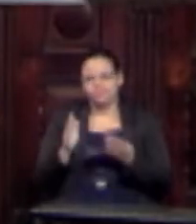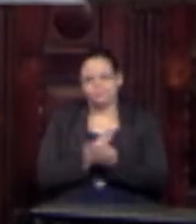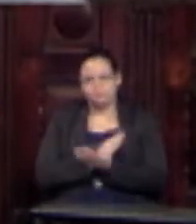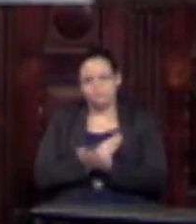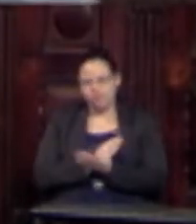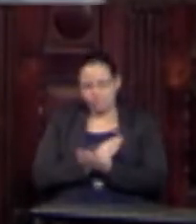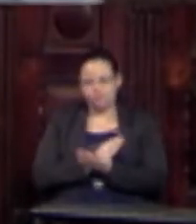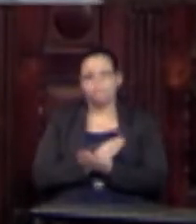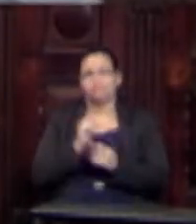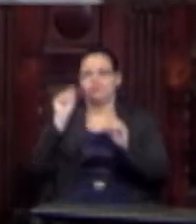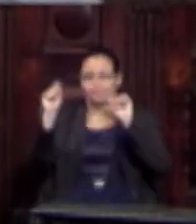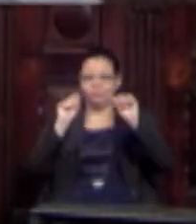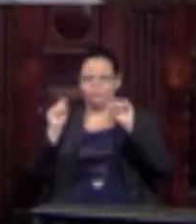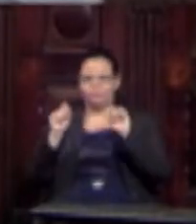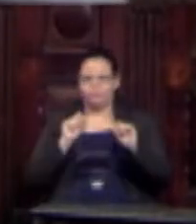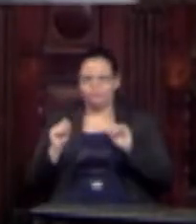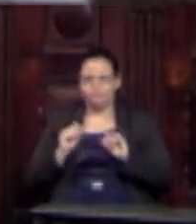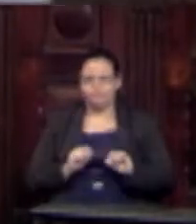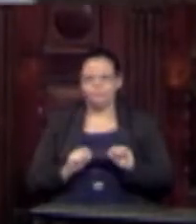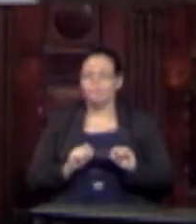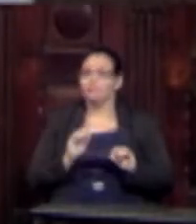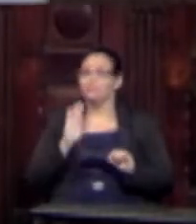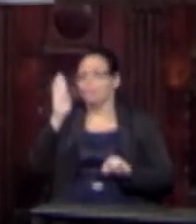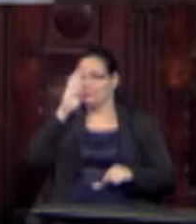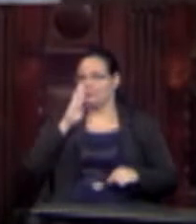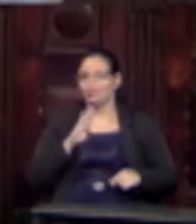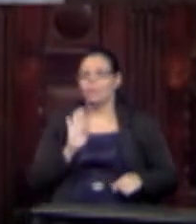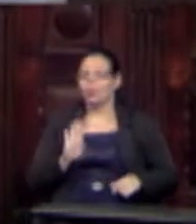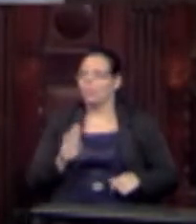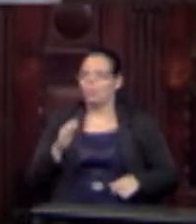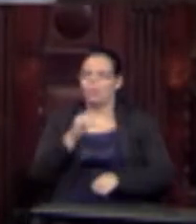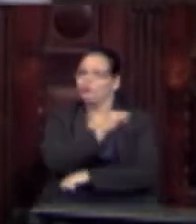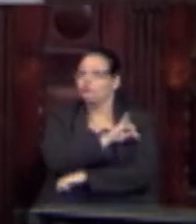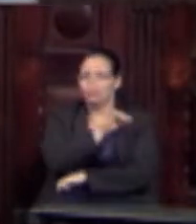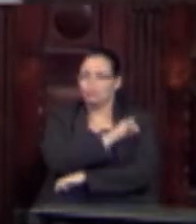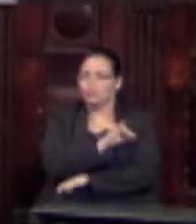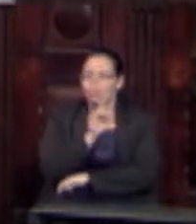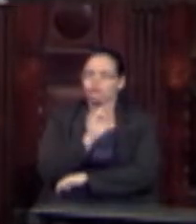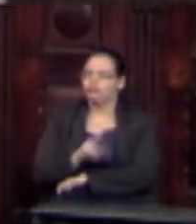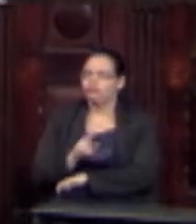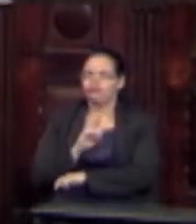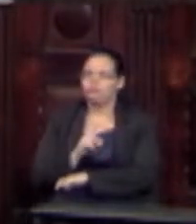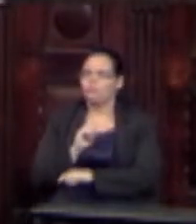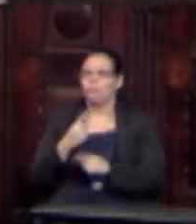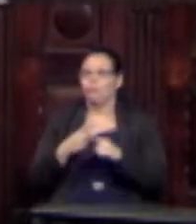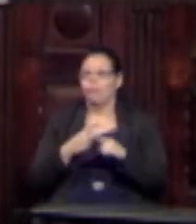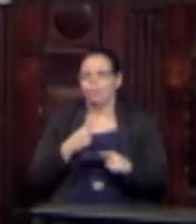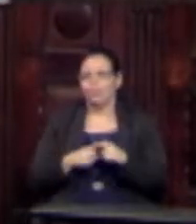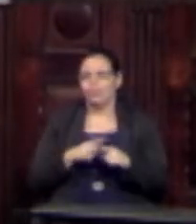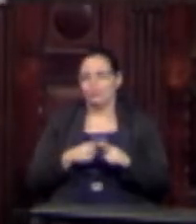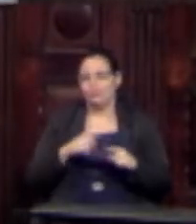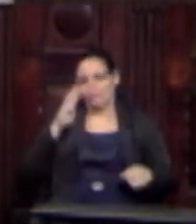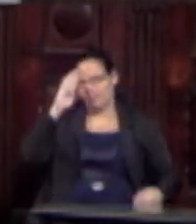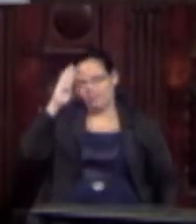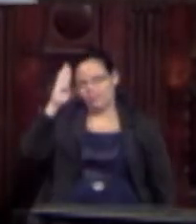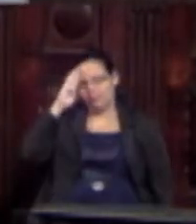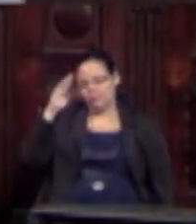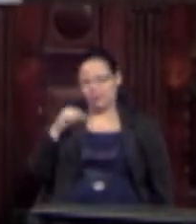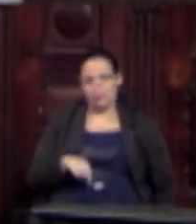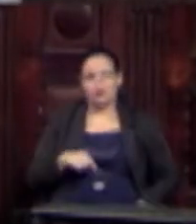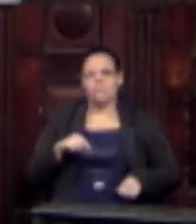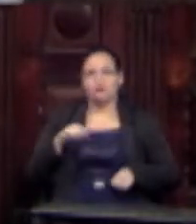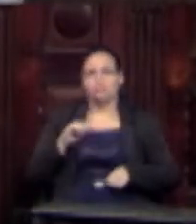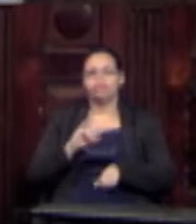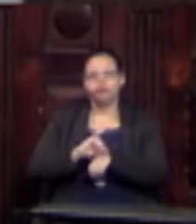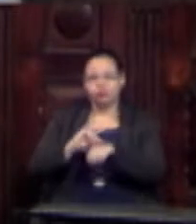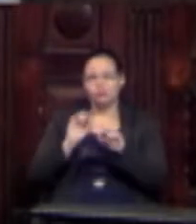unidades federativas, mas para o Rio de Janeiro não, porque o produto principal que